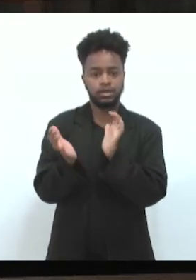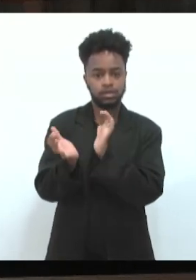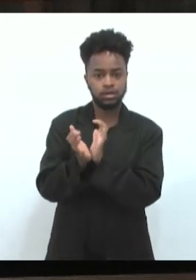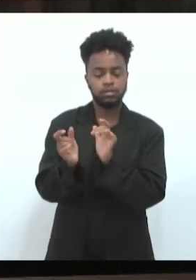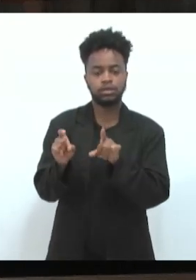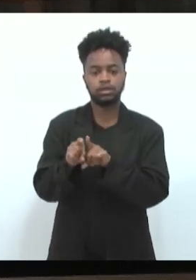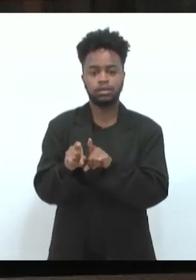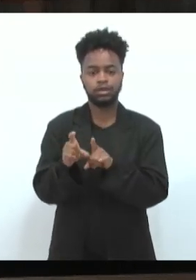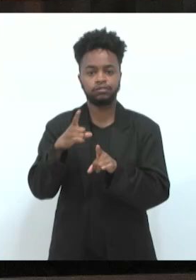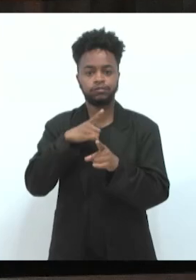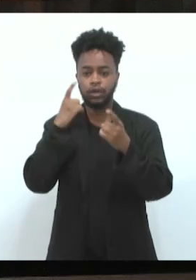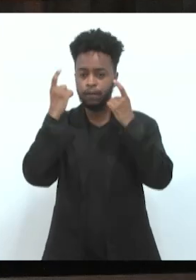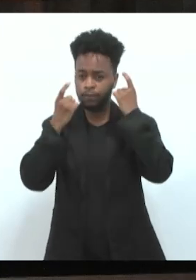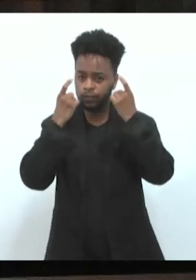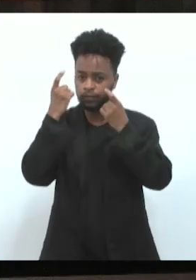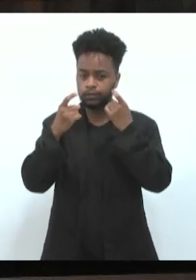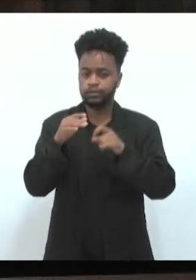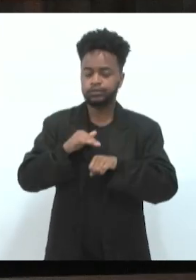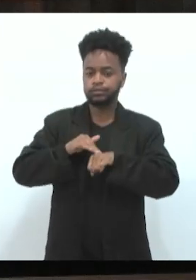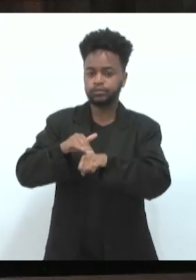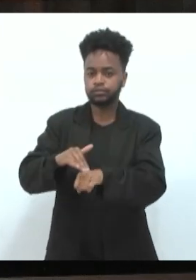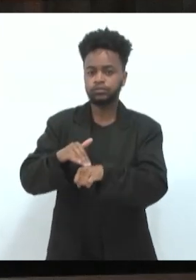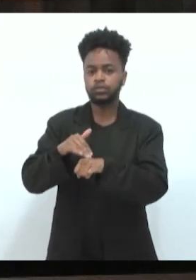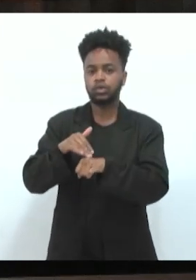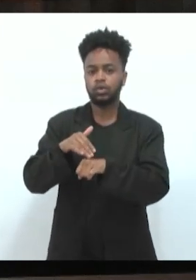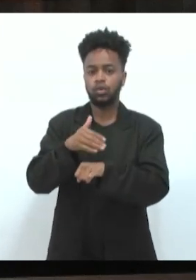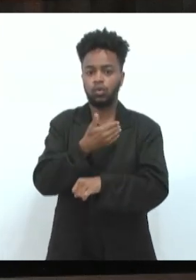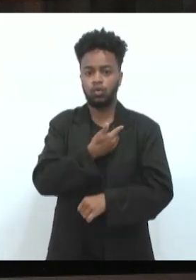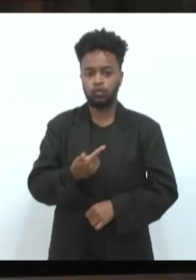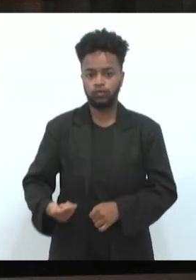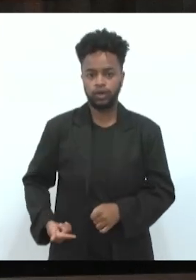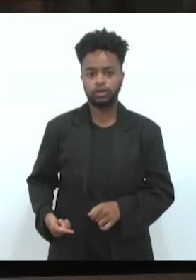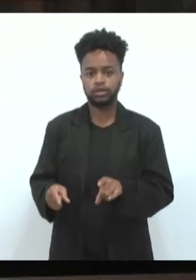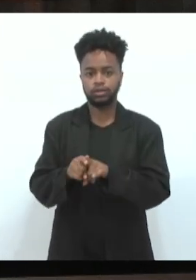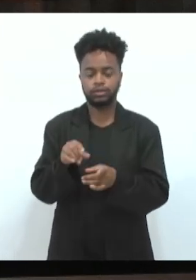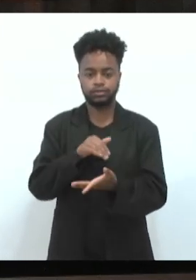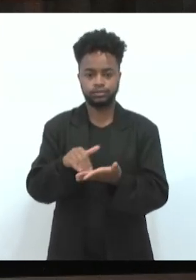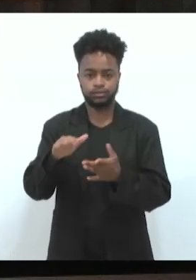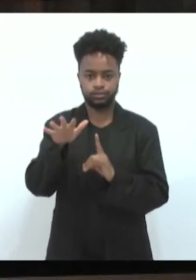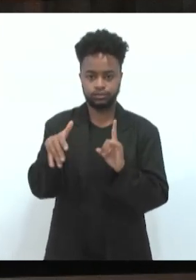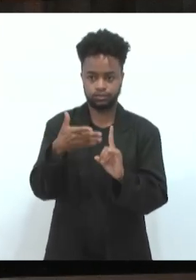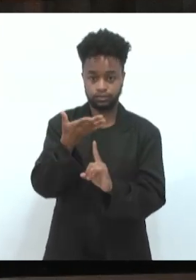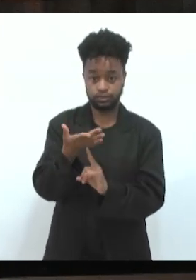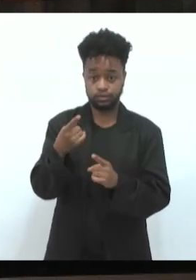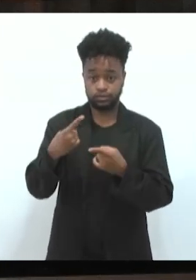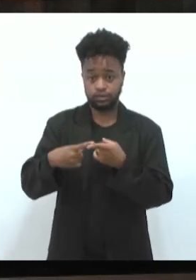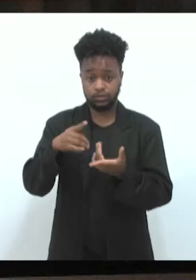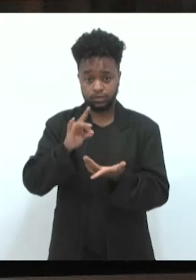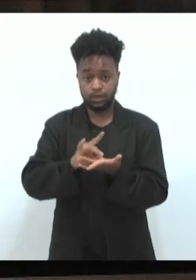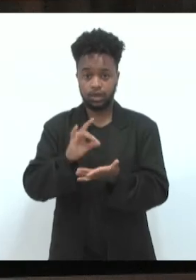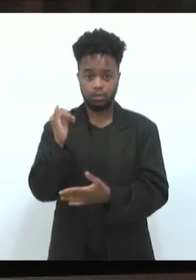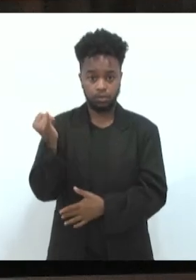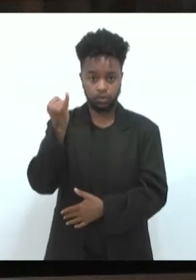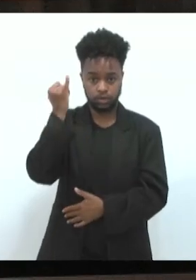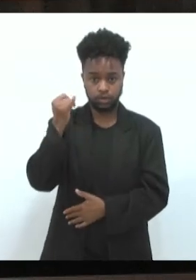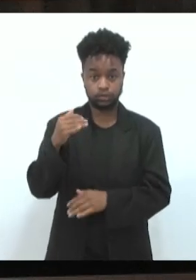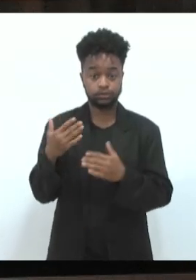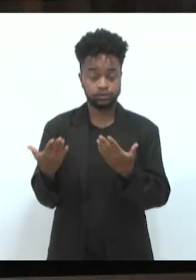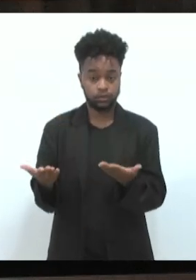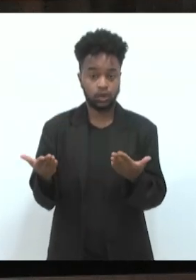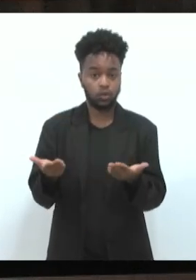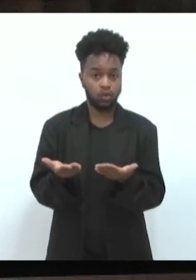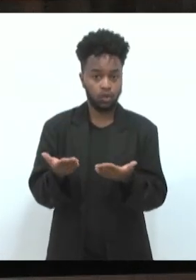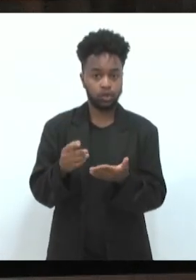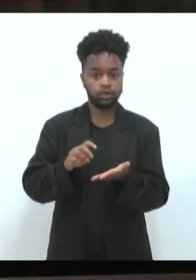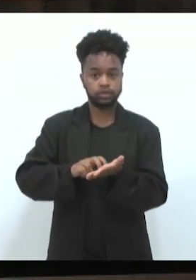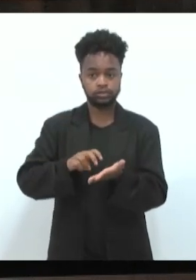que tenho levado ao governo e à Secretaria de Meio Ambiente, porque é fundamental. Então, nessa manhã,